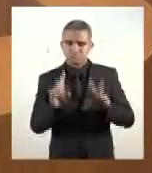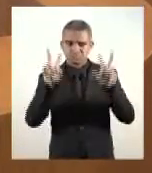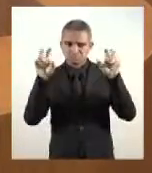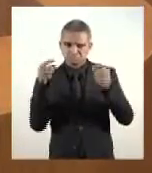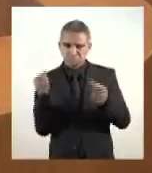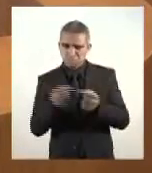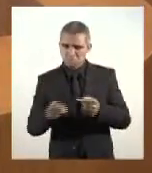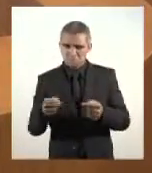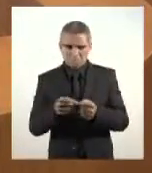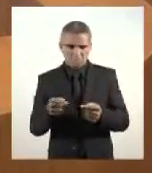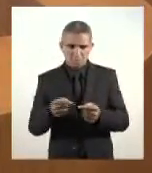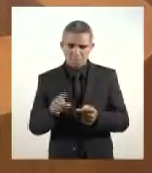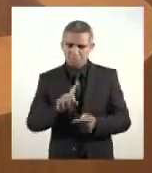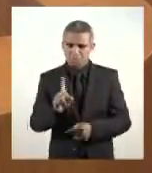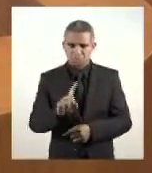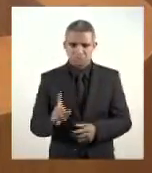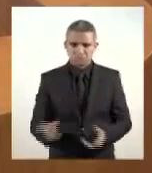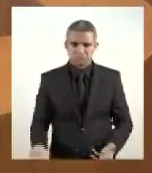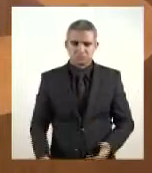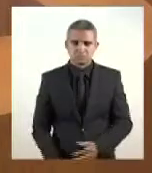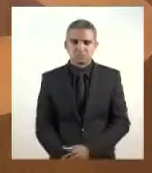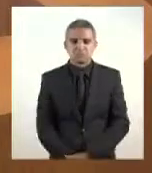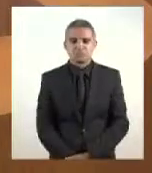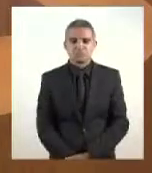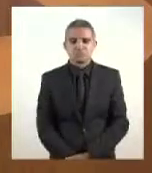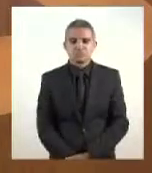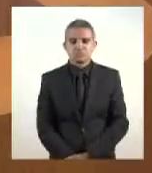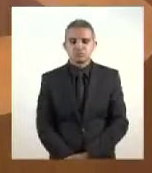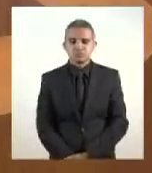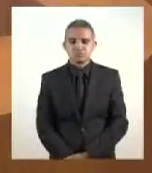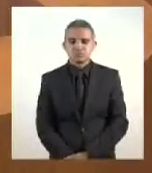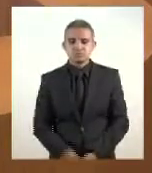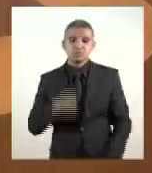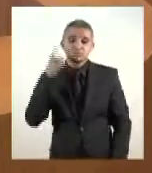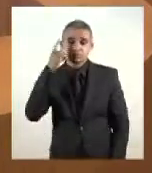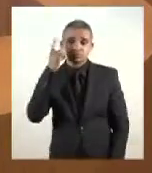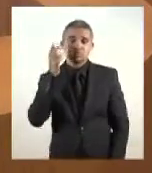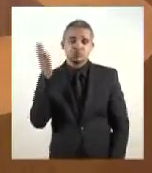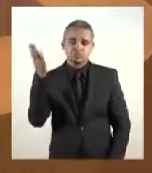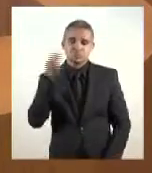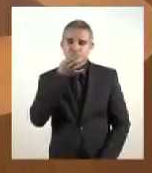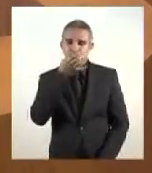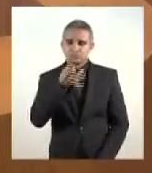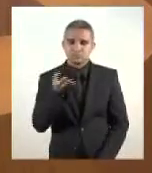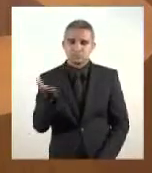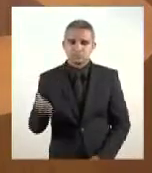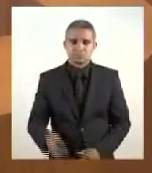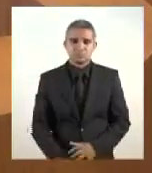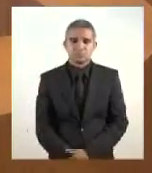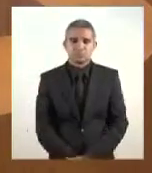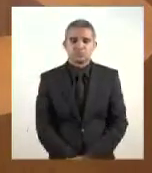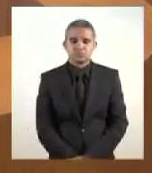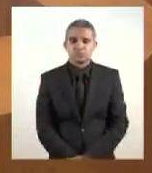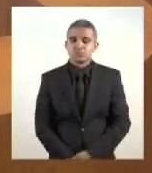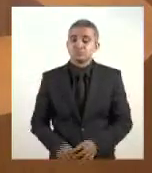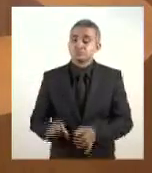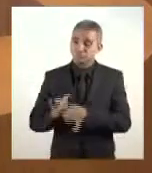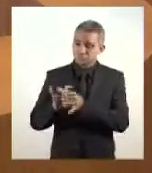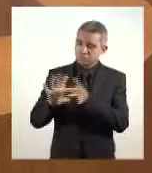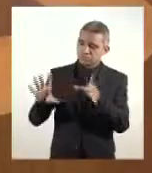respondendo... Deputado, se for possível, eu gostaria de uma parte. Concedo a parte ao deputado Levi.